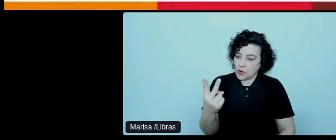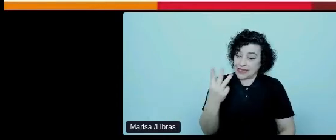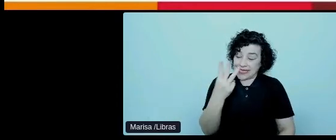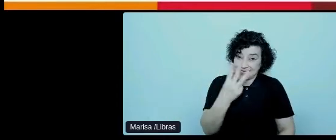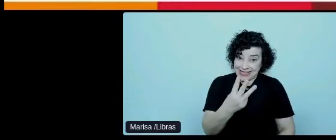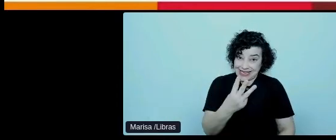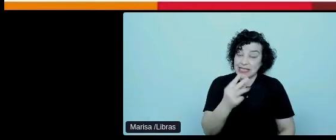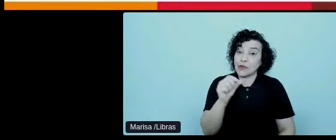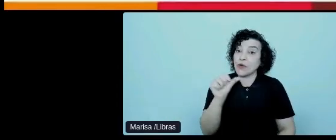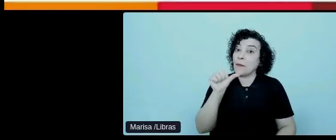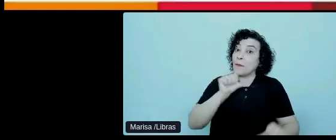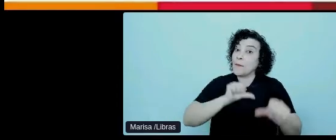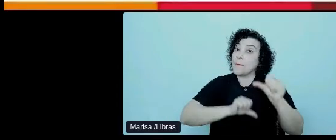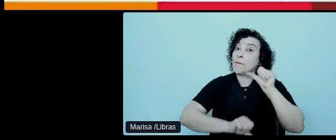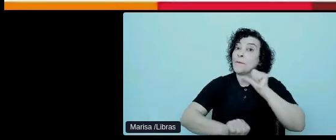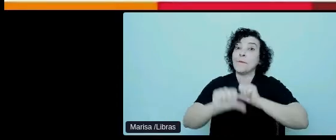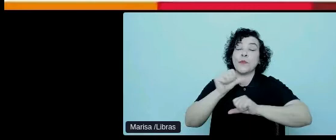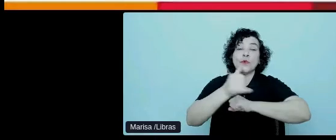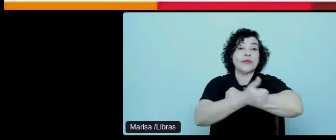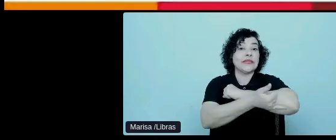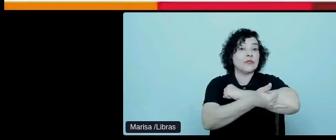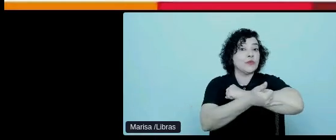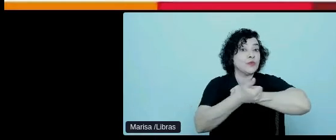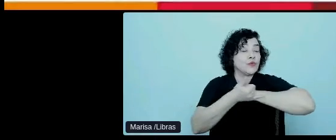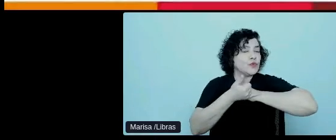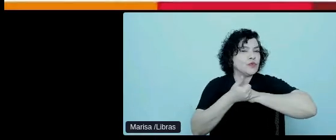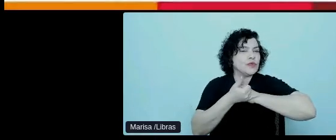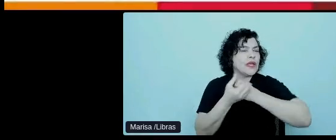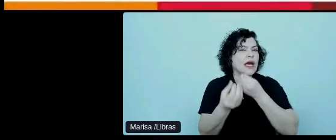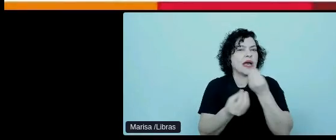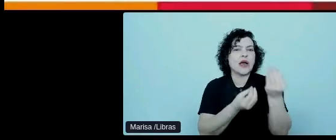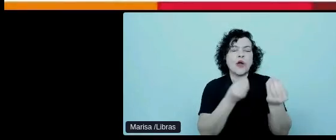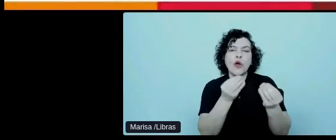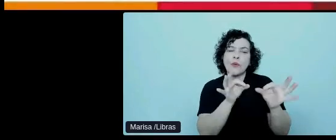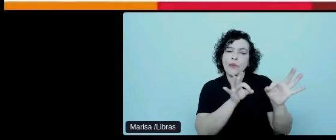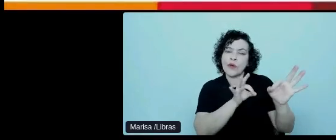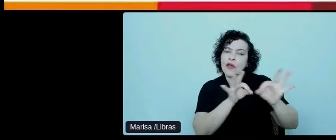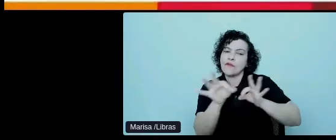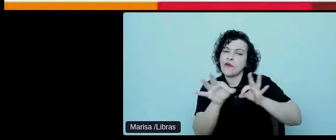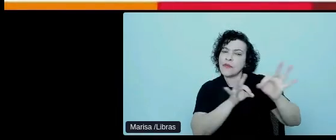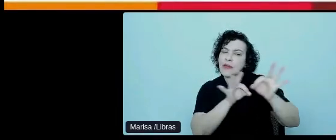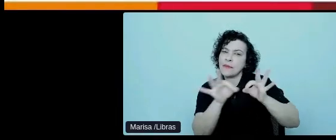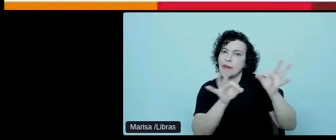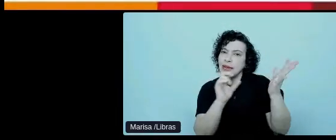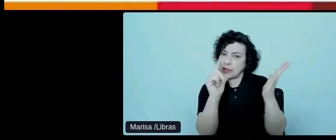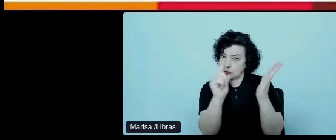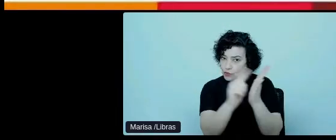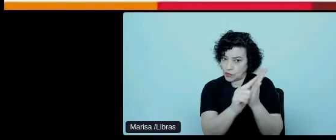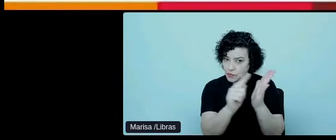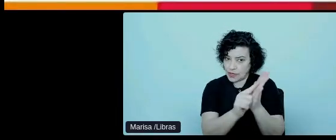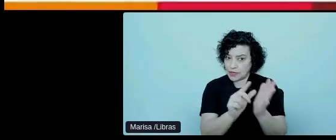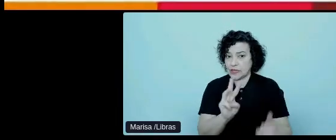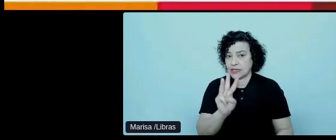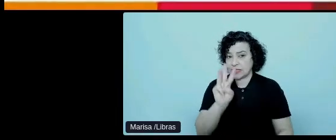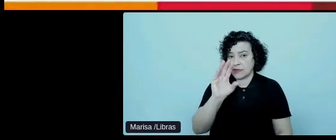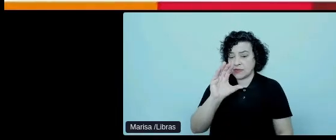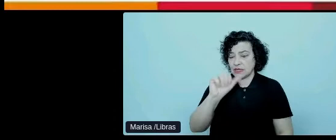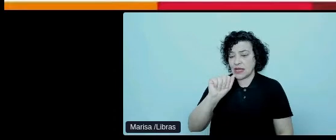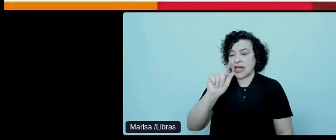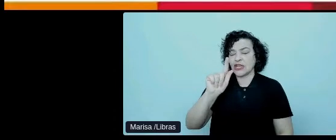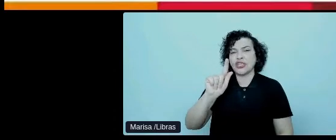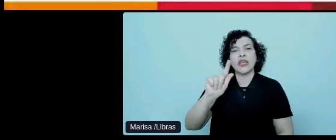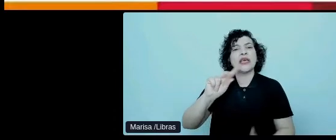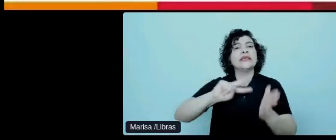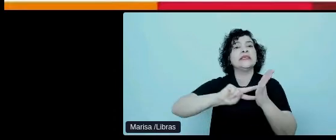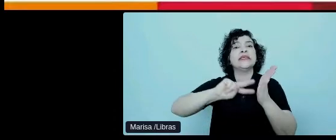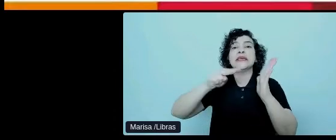a estrutura, muda o jeito que eu vou interpretar aquele documento, porque a WCAG é um guia, e como um